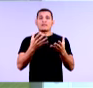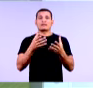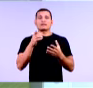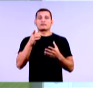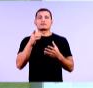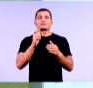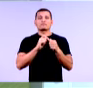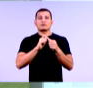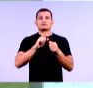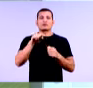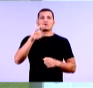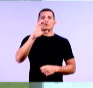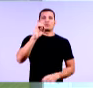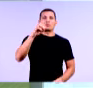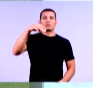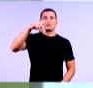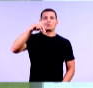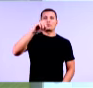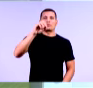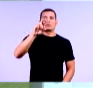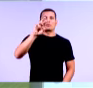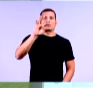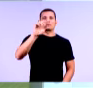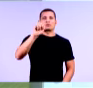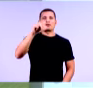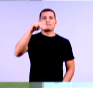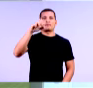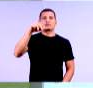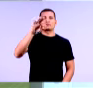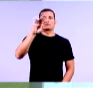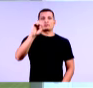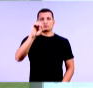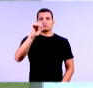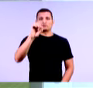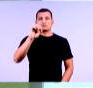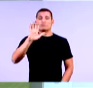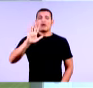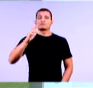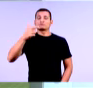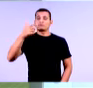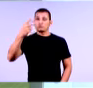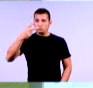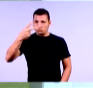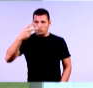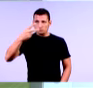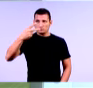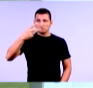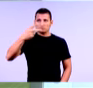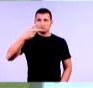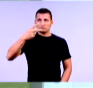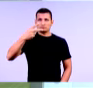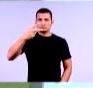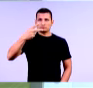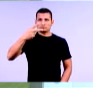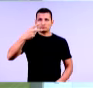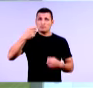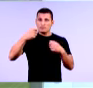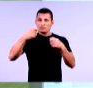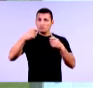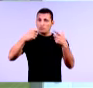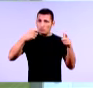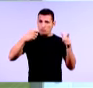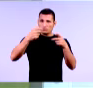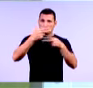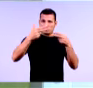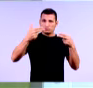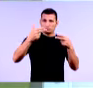gente fala em comportamento de objeto. Só que os dois eles precisam de um outro mecanismo para identificar